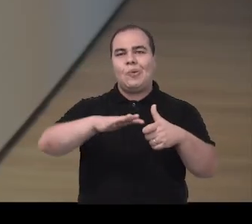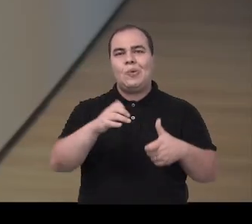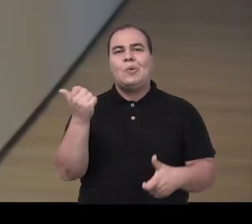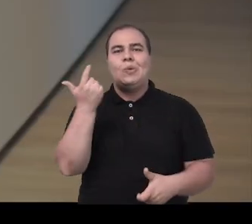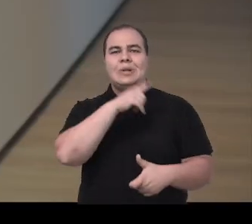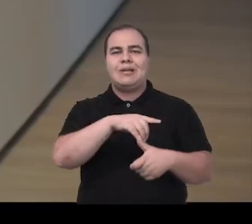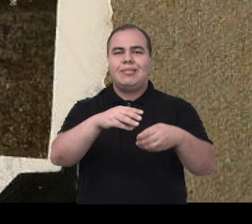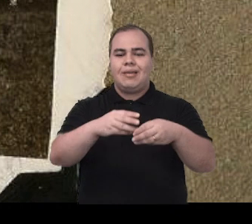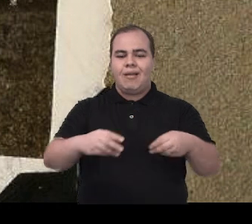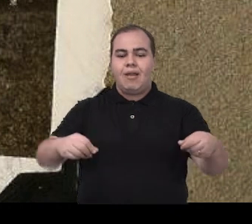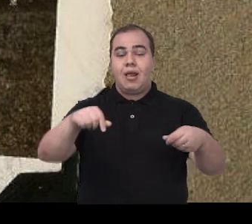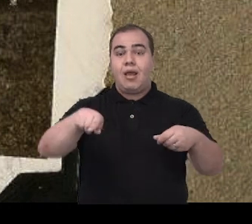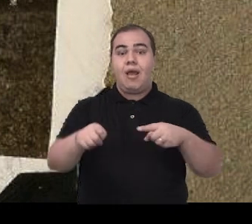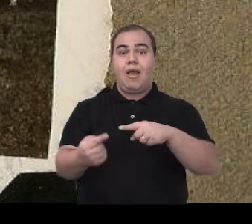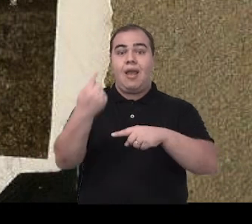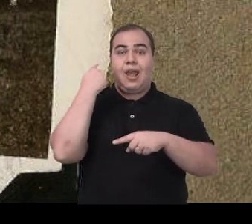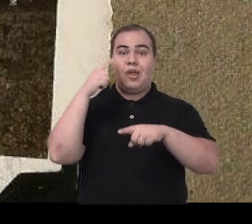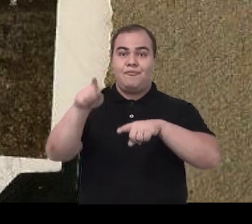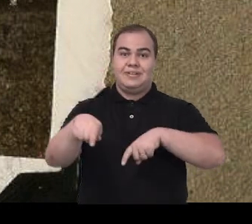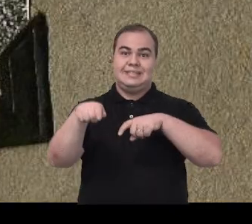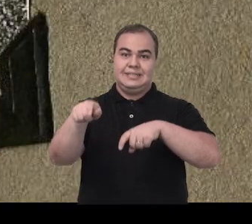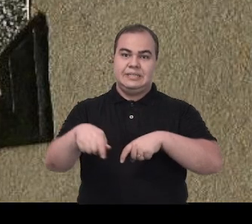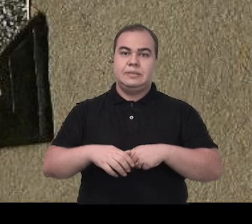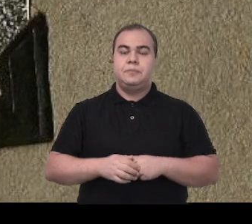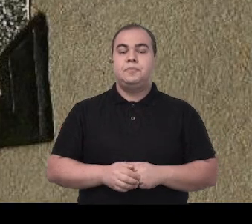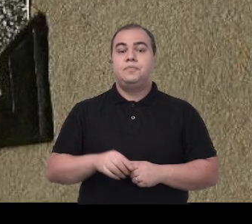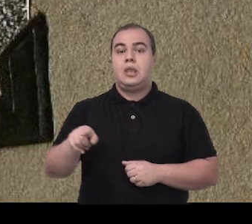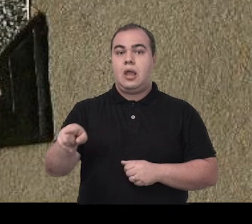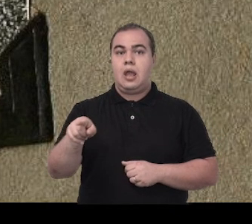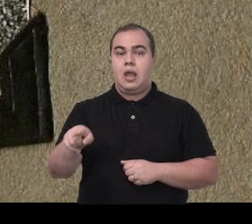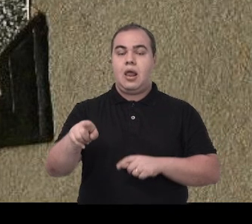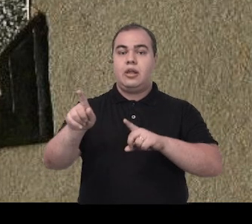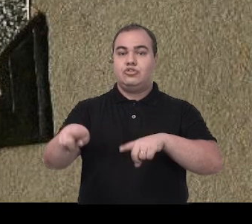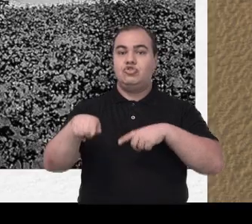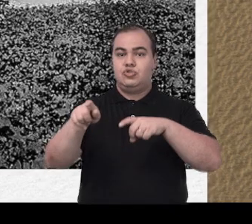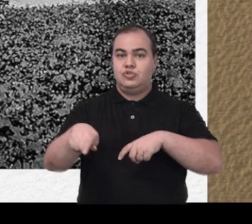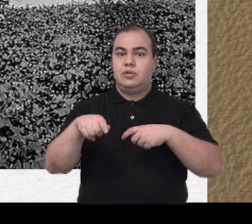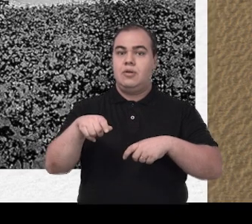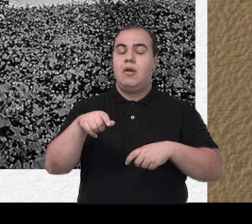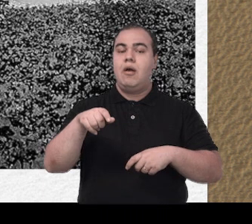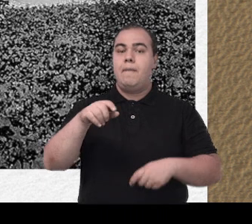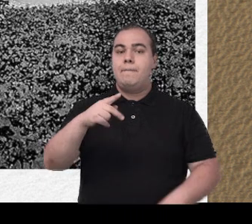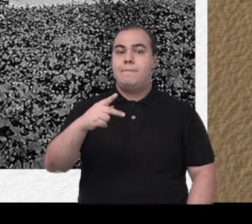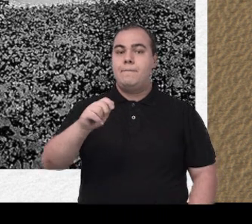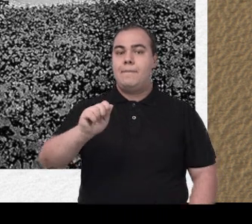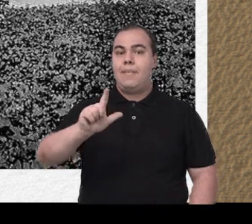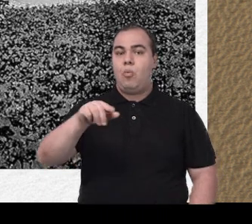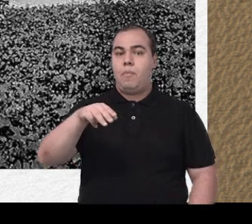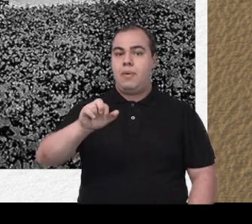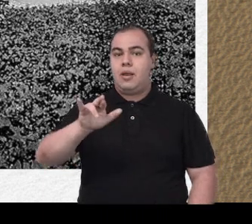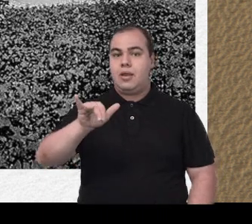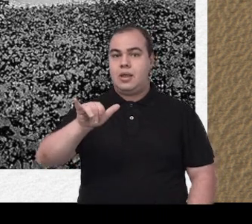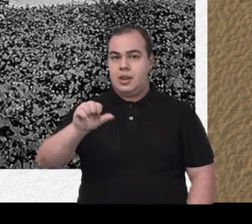ao terreno, né? Ela conseguiu, isso era uma fazenda aqui. Aqui era a chácara Palmeiras, se eu não me engano. Aí foi comprada